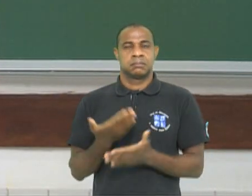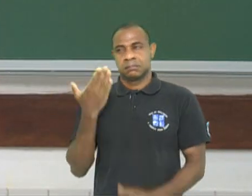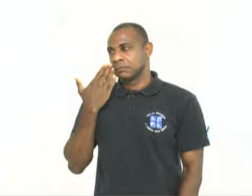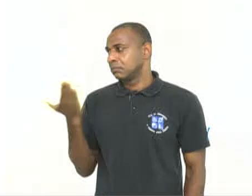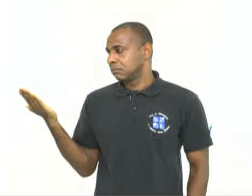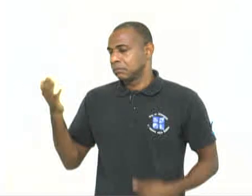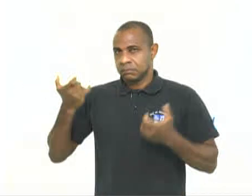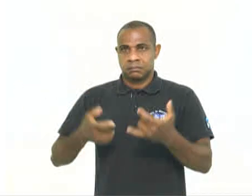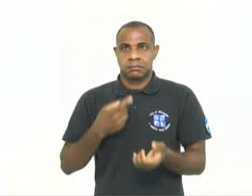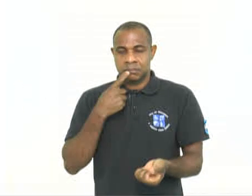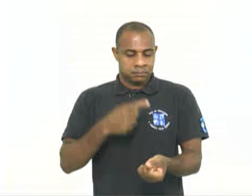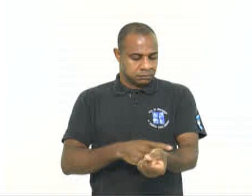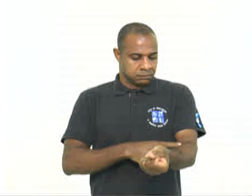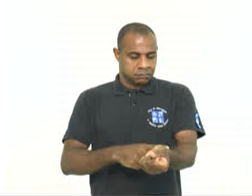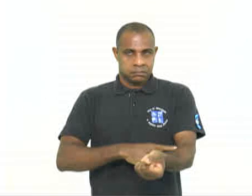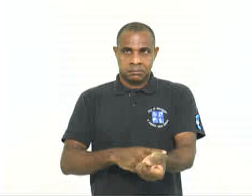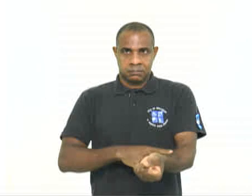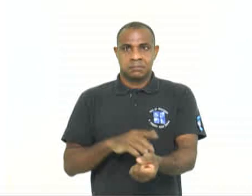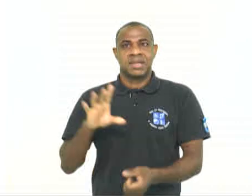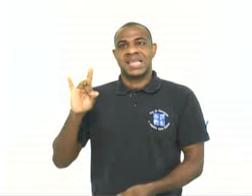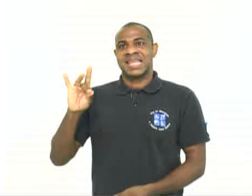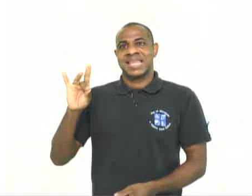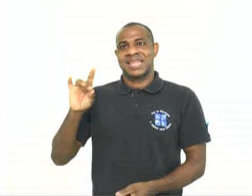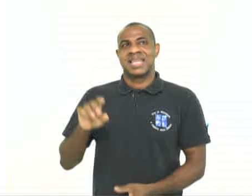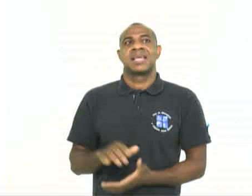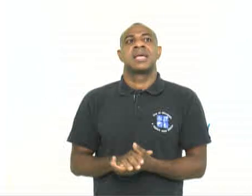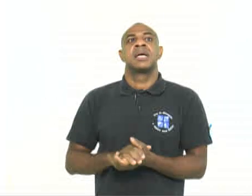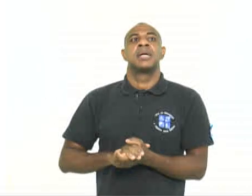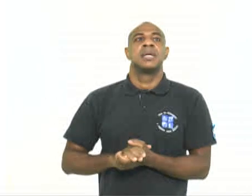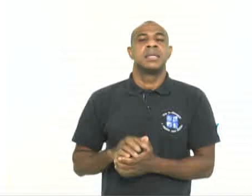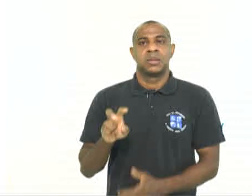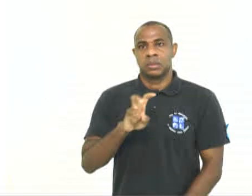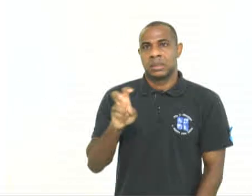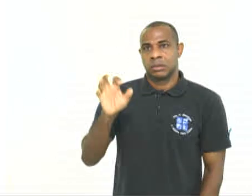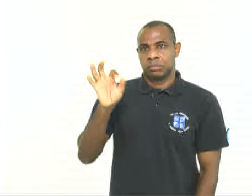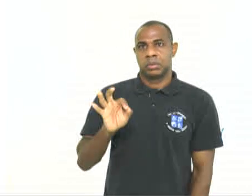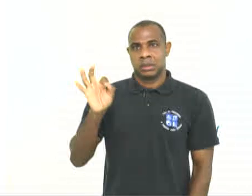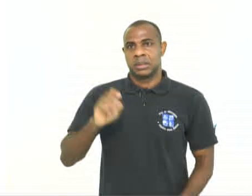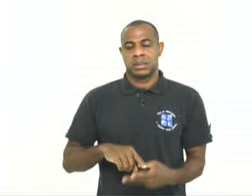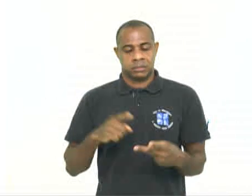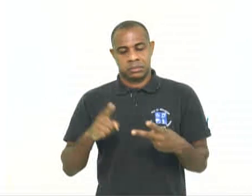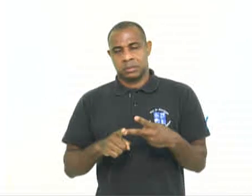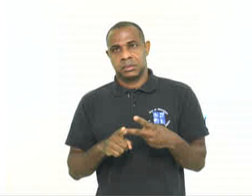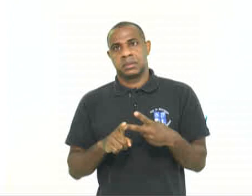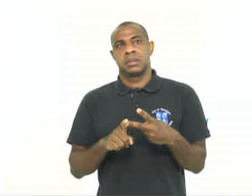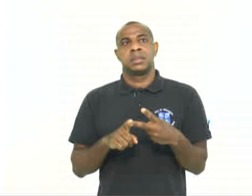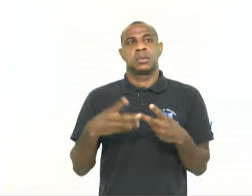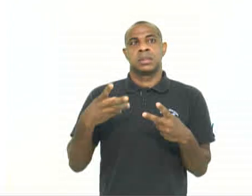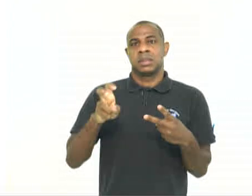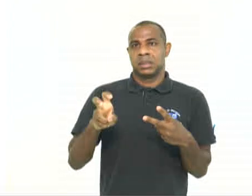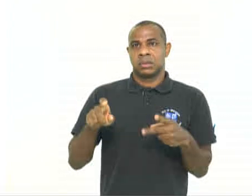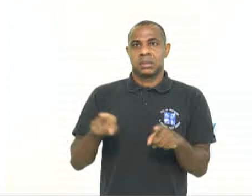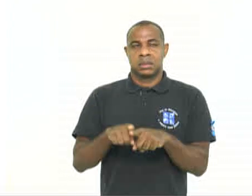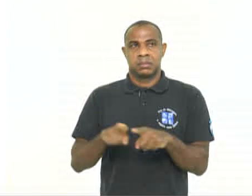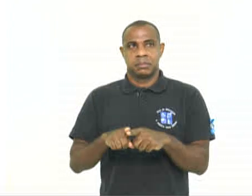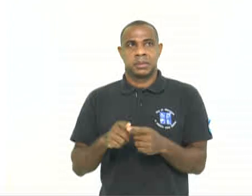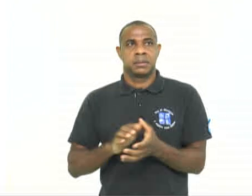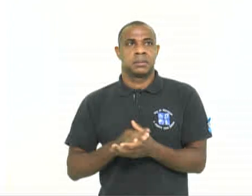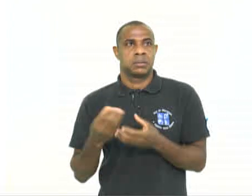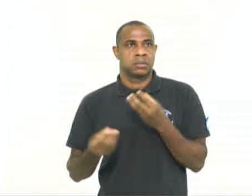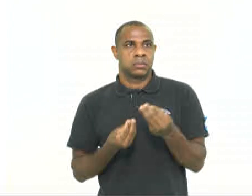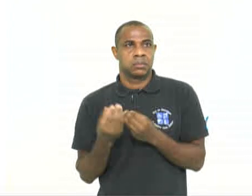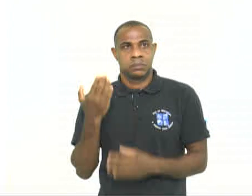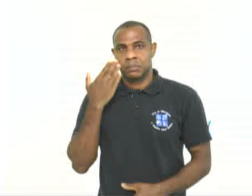é formado por uma parte líquida, 55% e 45% de uma parte de elementos figurados. Esses figurados são